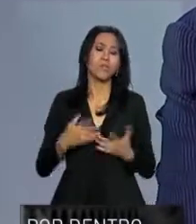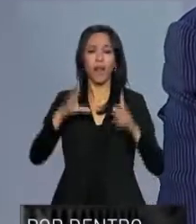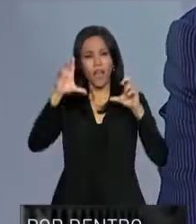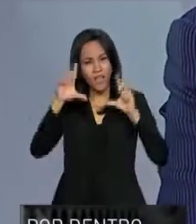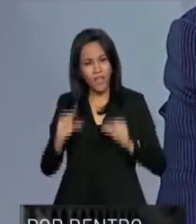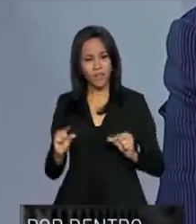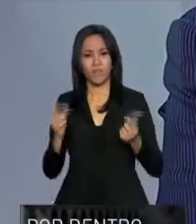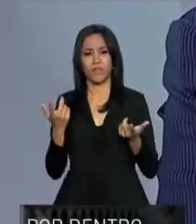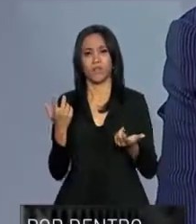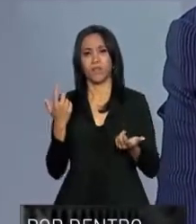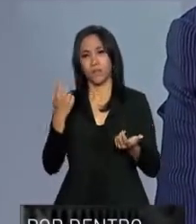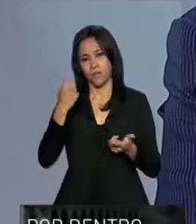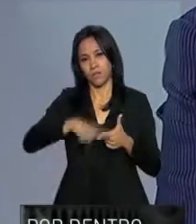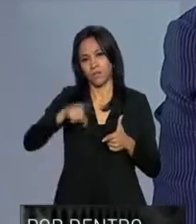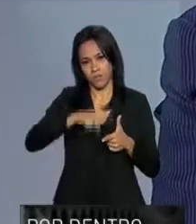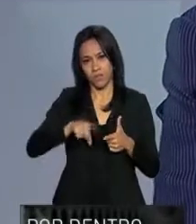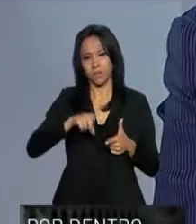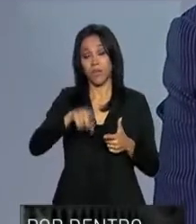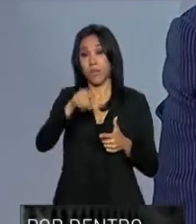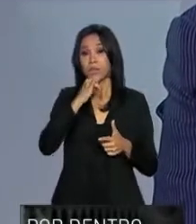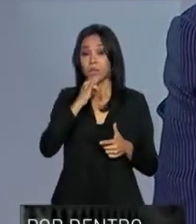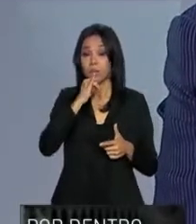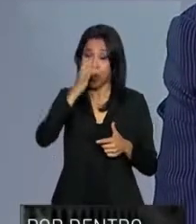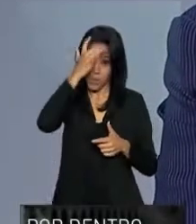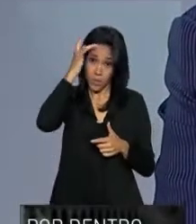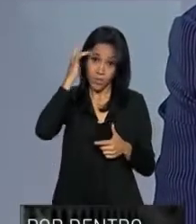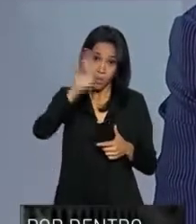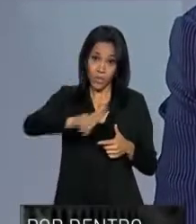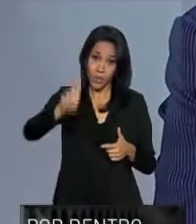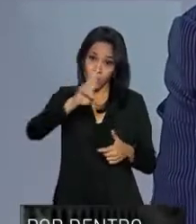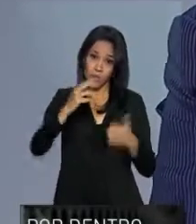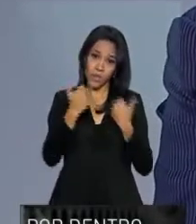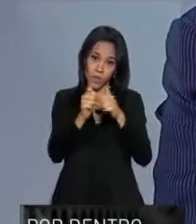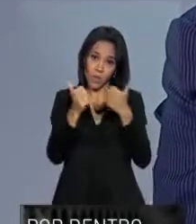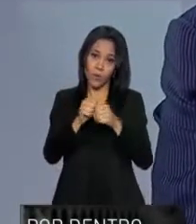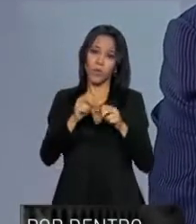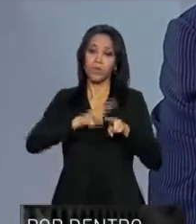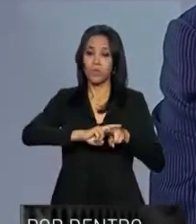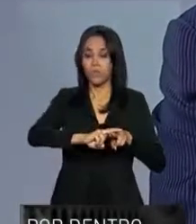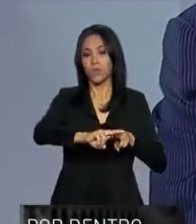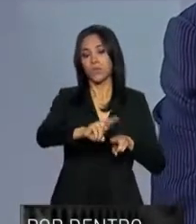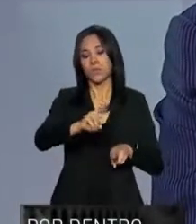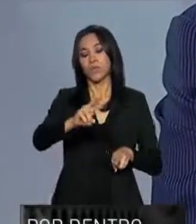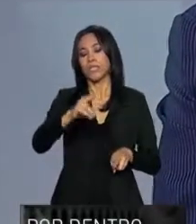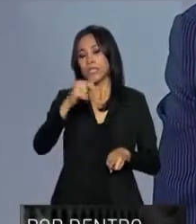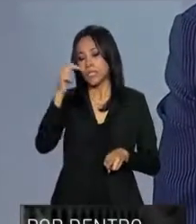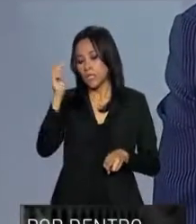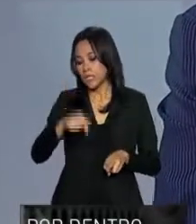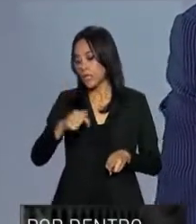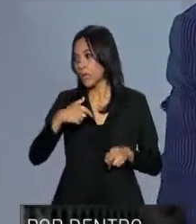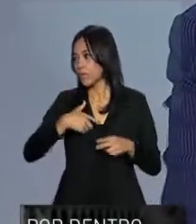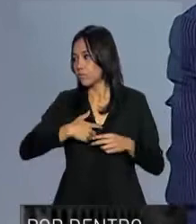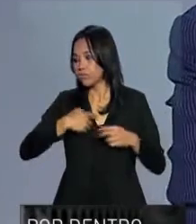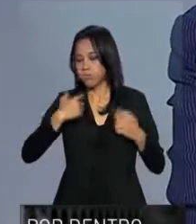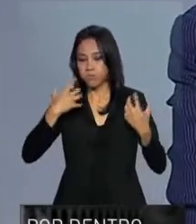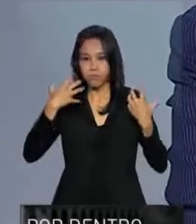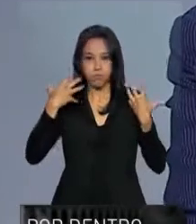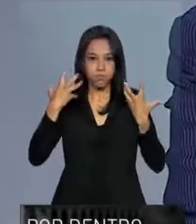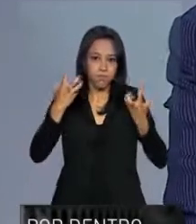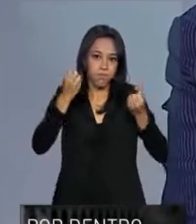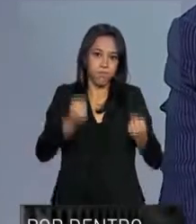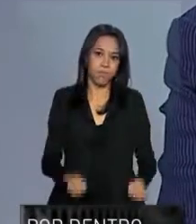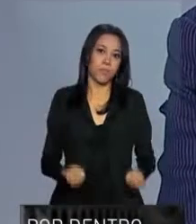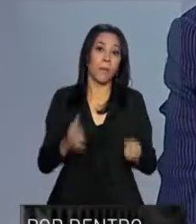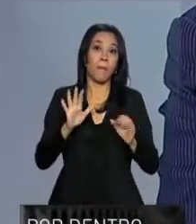quanto ao trânsito o usuário ele passa no seu dia a dia por diversos desafios do trânsito por si só já é o maior deles mas a carteira digital